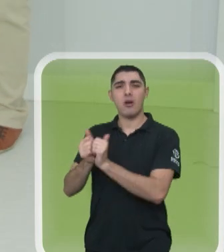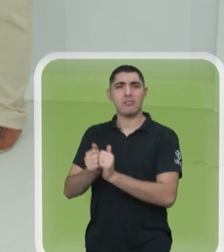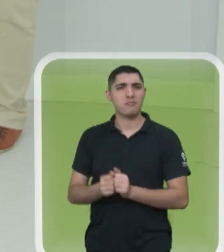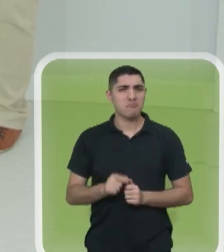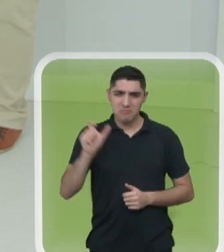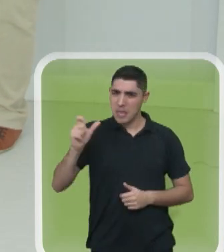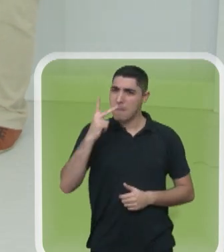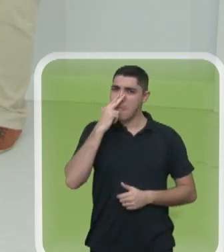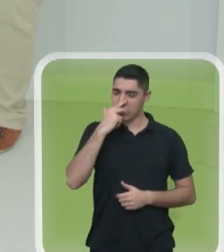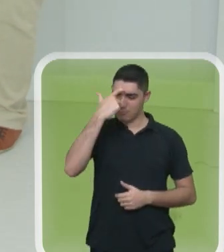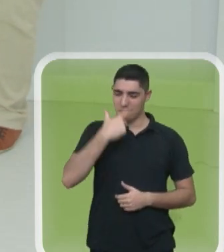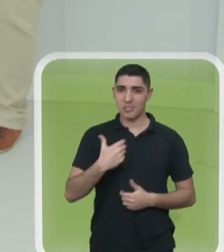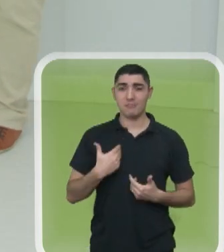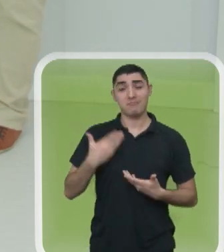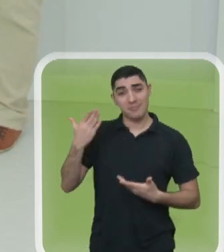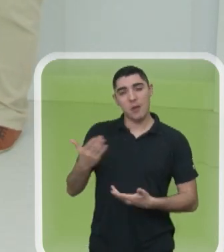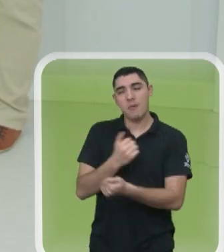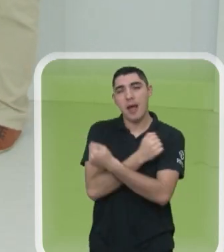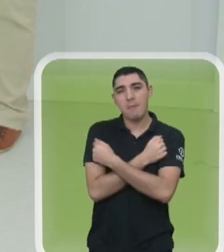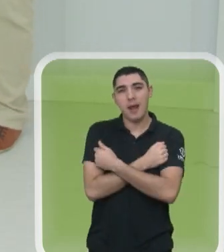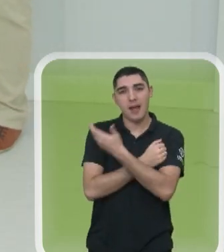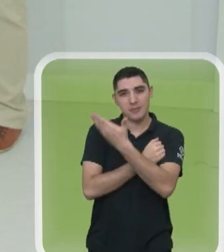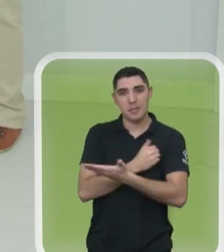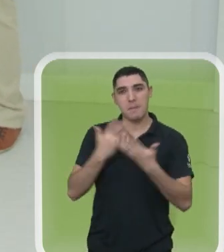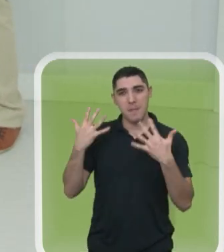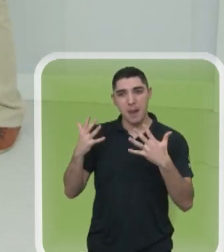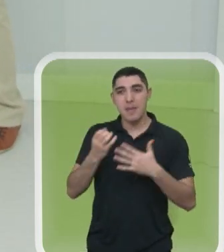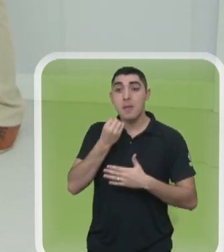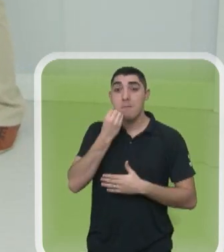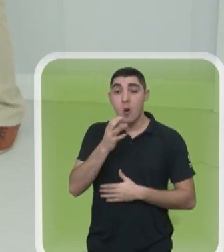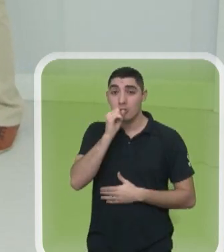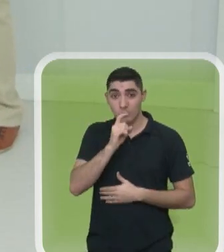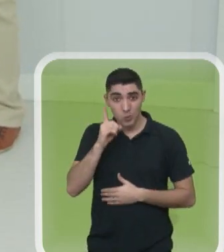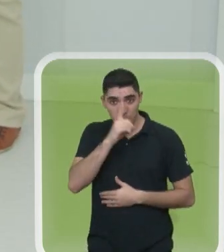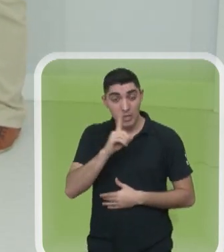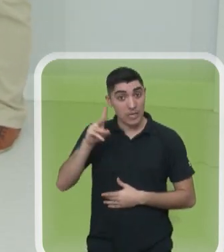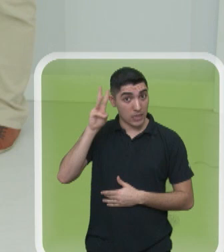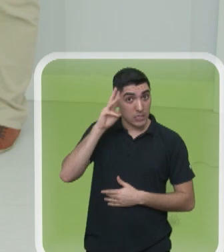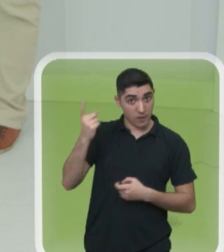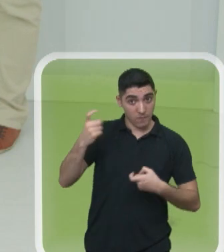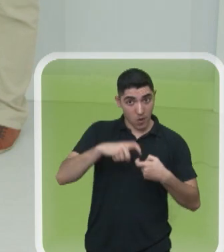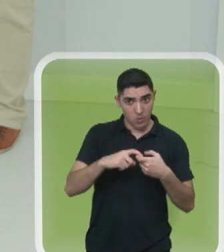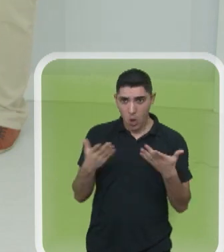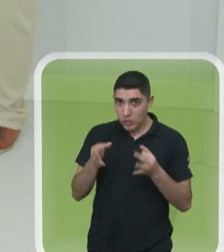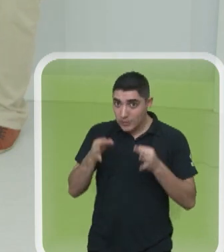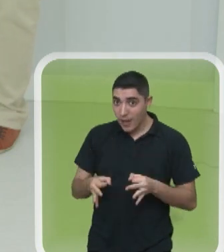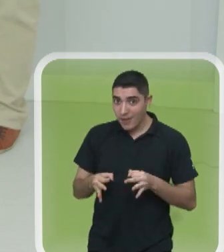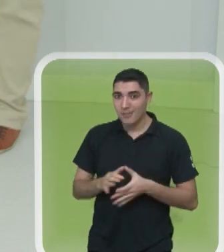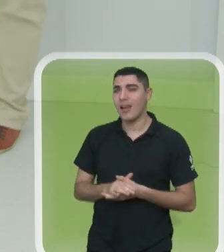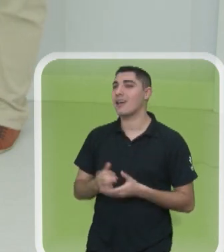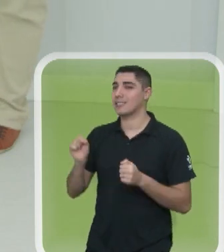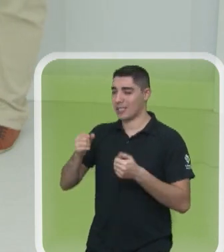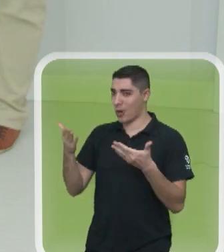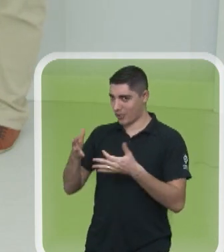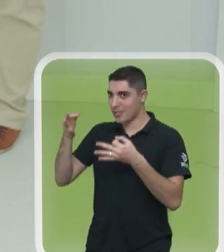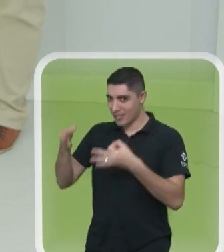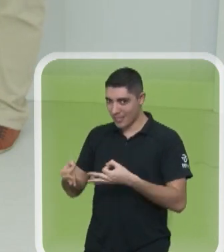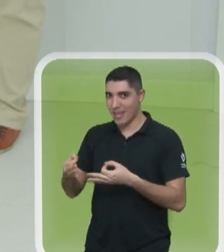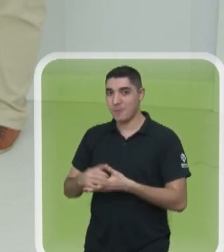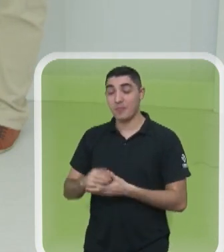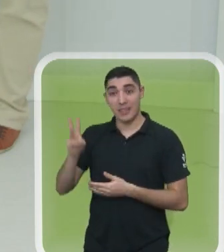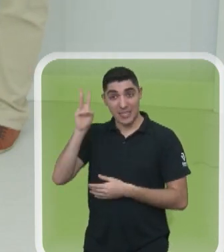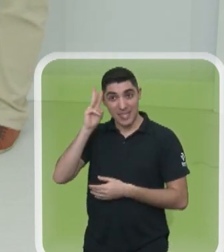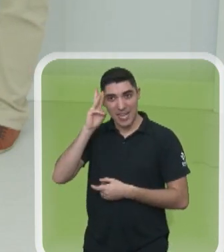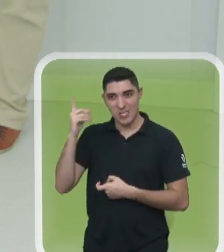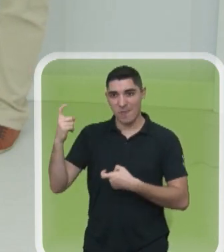viu, Brunão? Brunão, falando nisso, um grande abraço para você, parabéns. Bom final de semana, terça-feira você está de volta, né? Hoje eu acertei, né? Sim, hoje você acertou, hoje seu calendário está correto. Terça-feira a